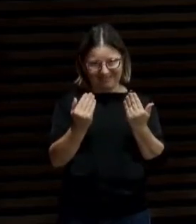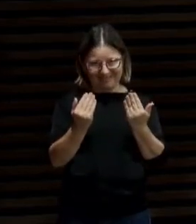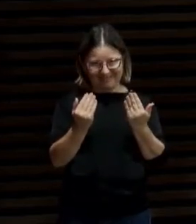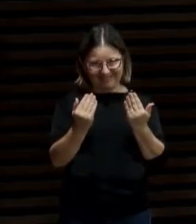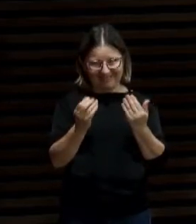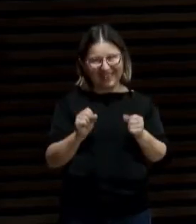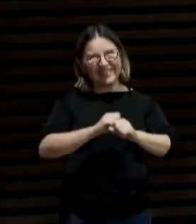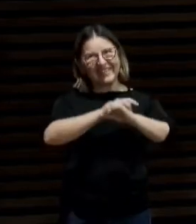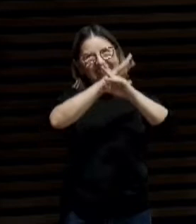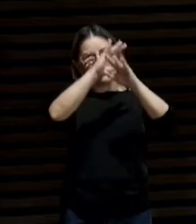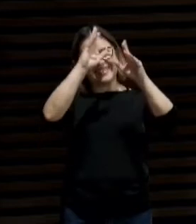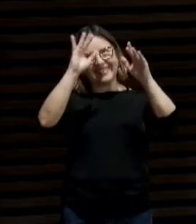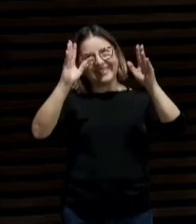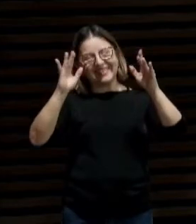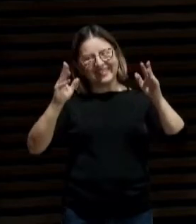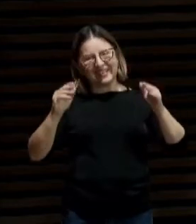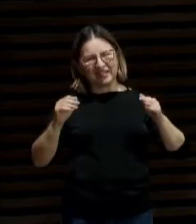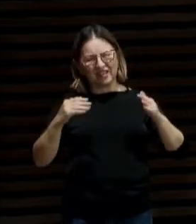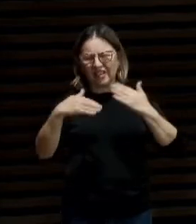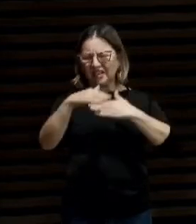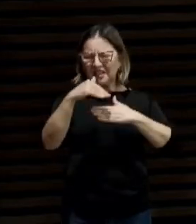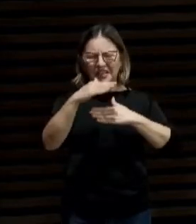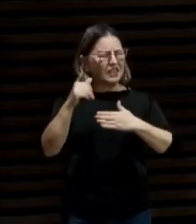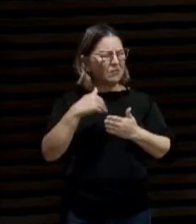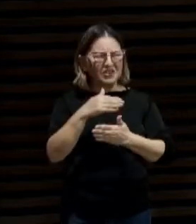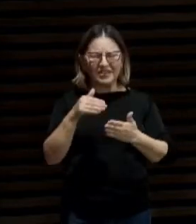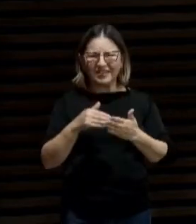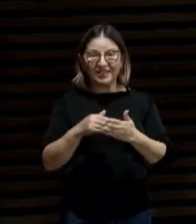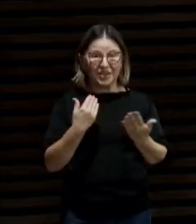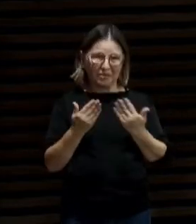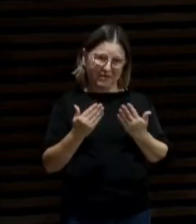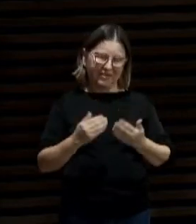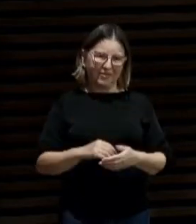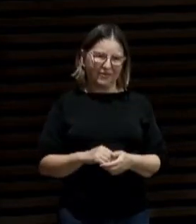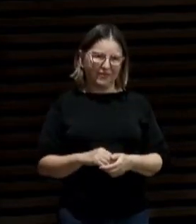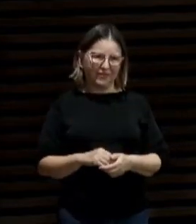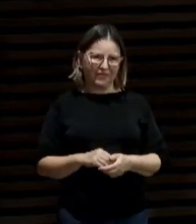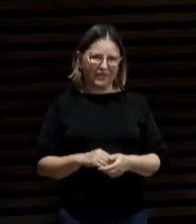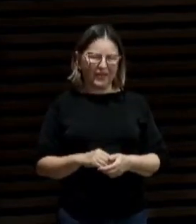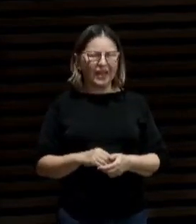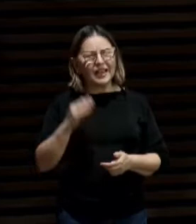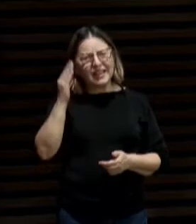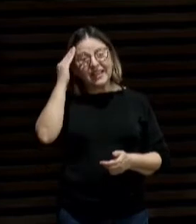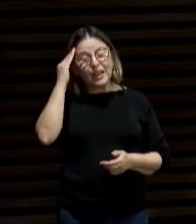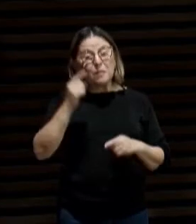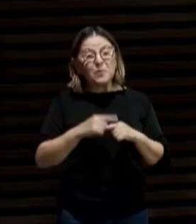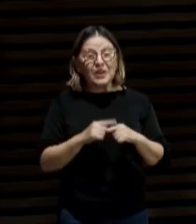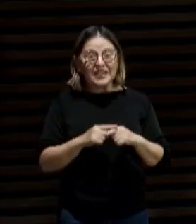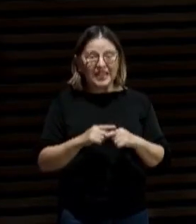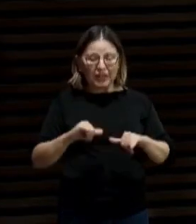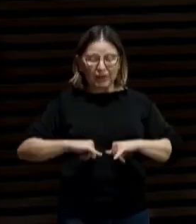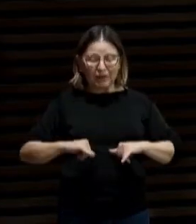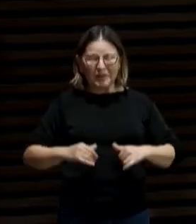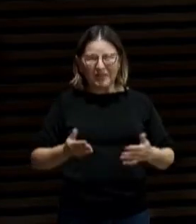a glória, é acima de toda comparação, meus amados. Sabe por quê porque ela é leve? Porque a Bíblia diz que